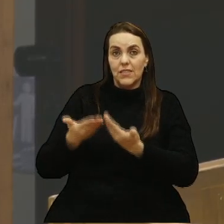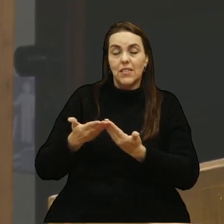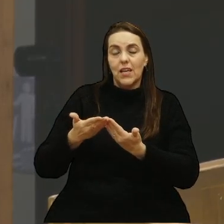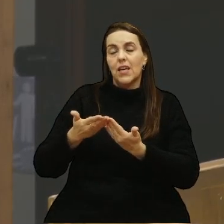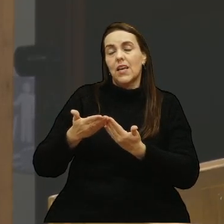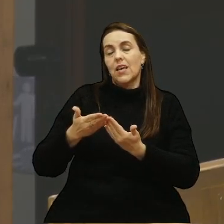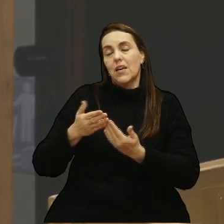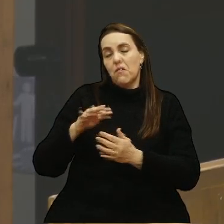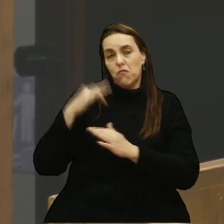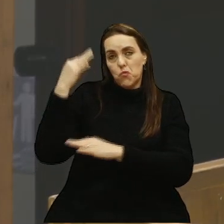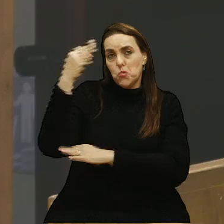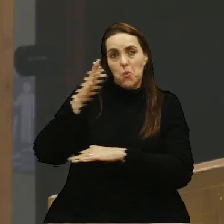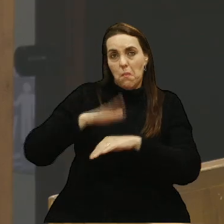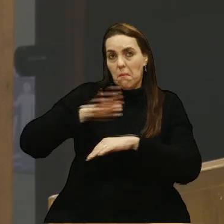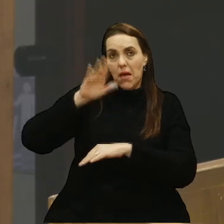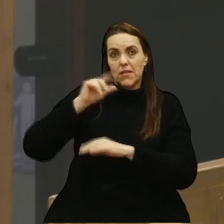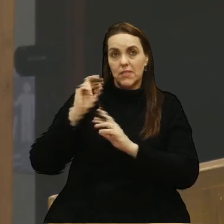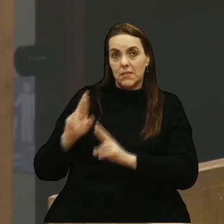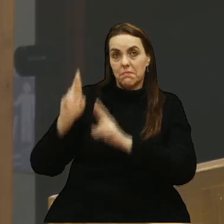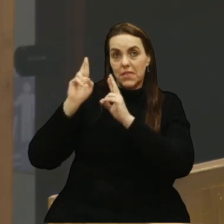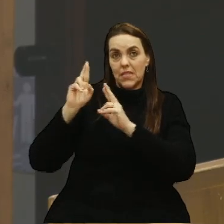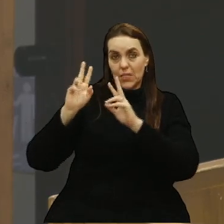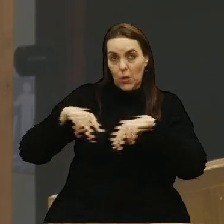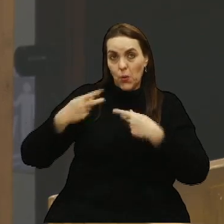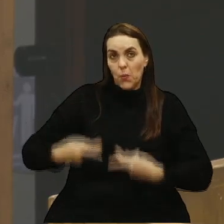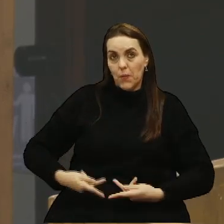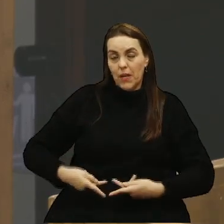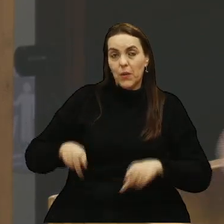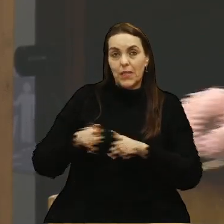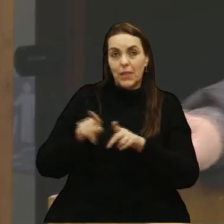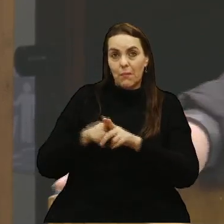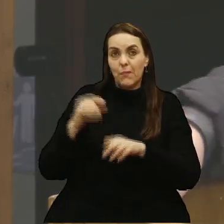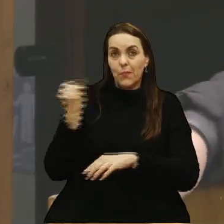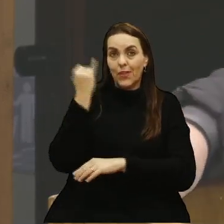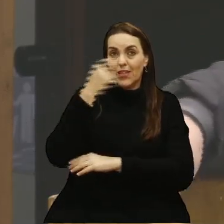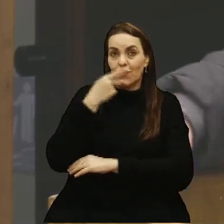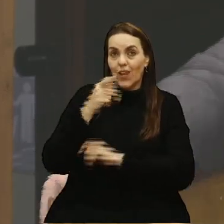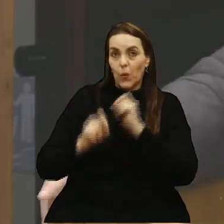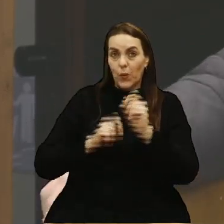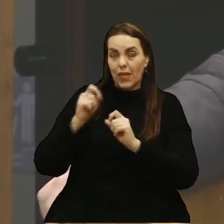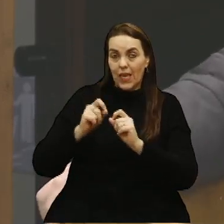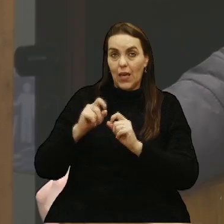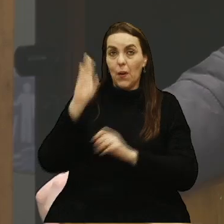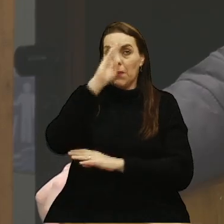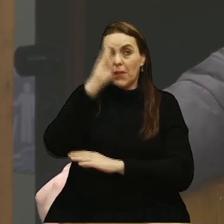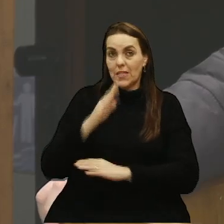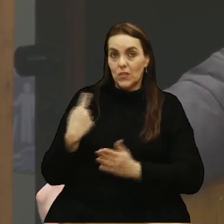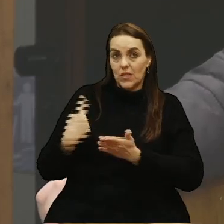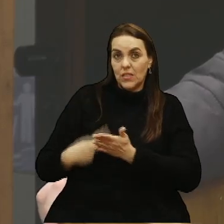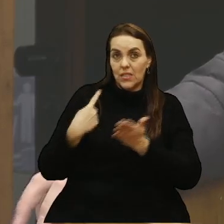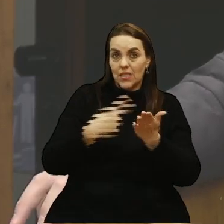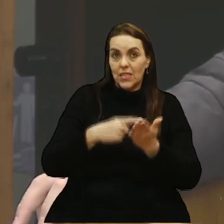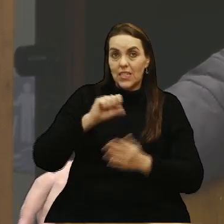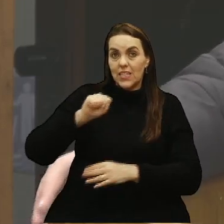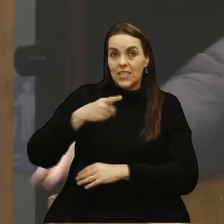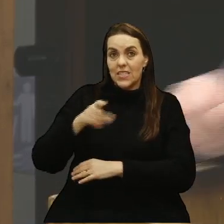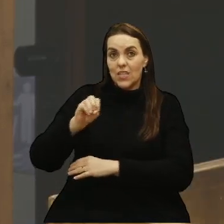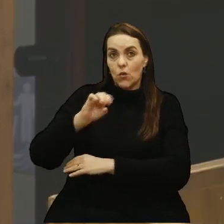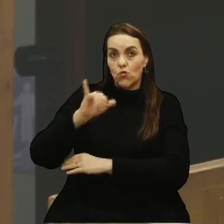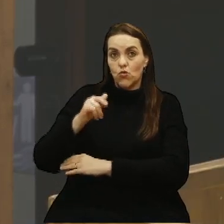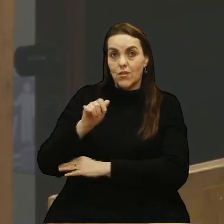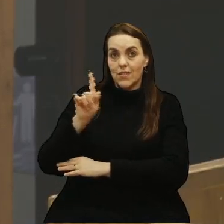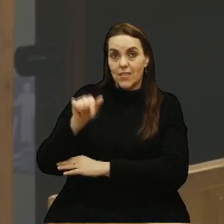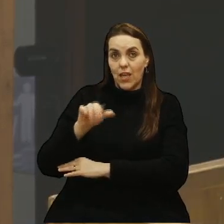mais esperançoso e humano. Insta ainda a destacar que o Brasil é signatário do Pacto de São José da Costa Rica, o qual trata